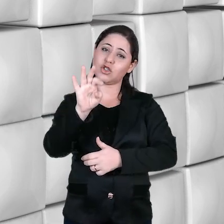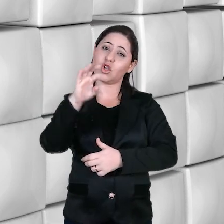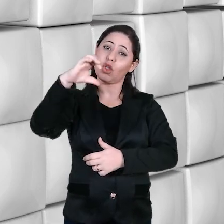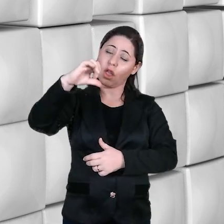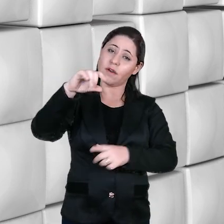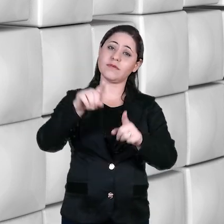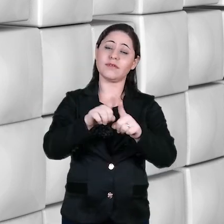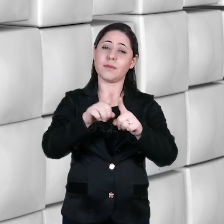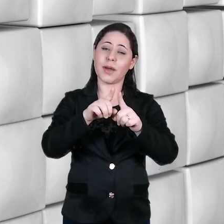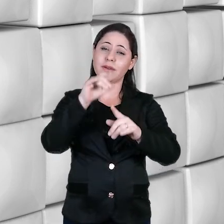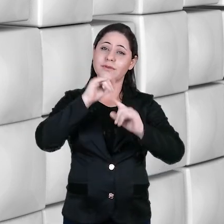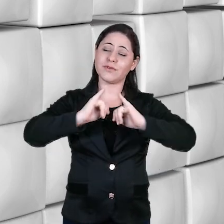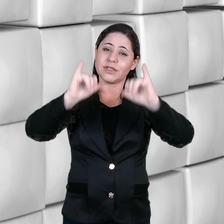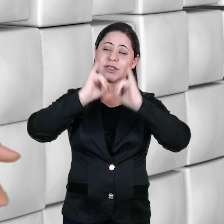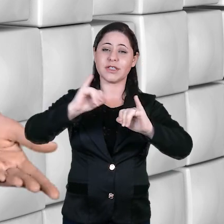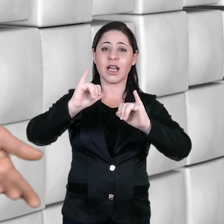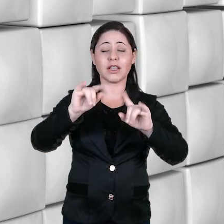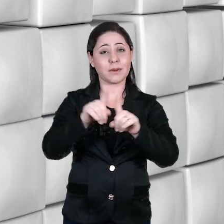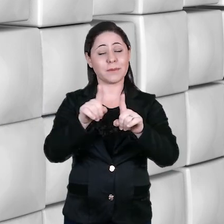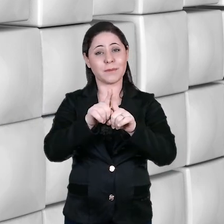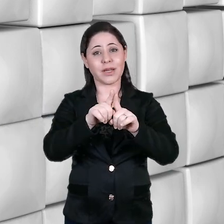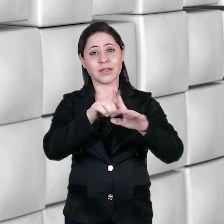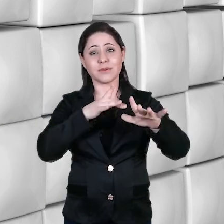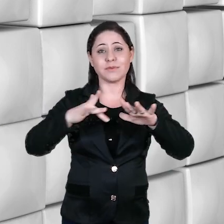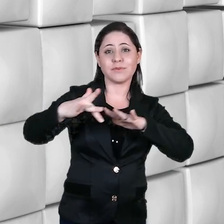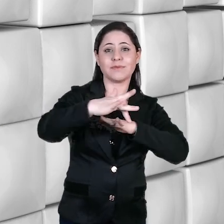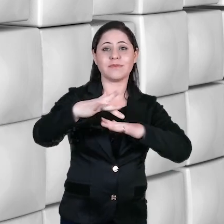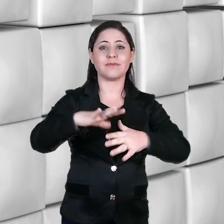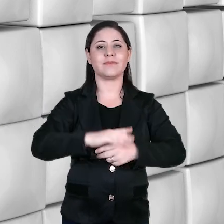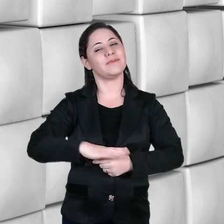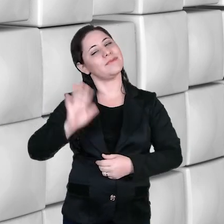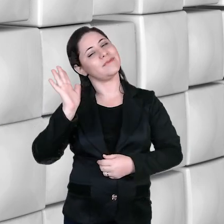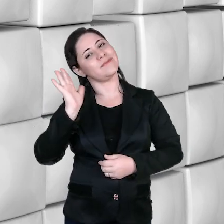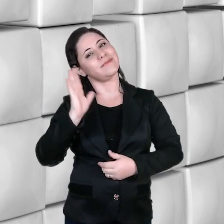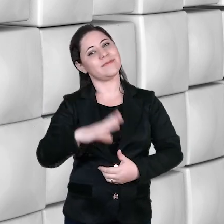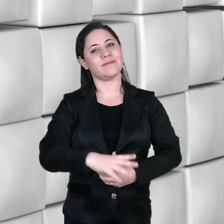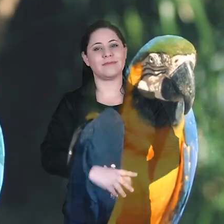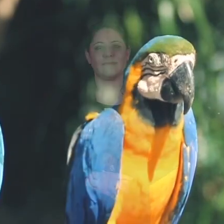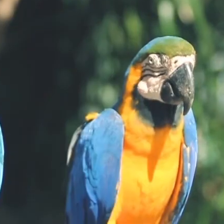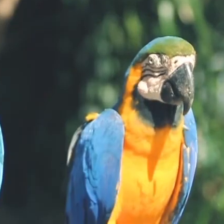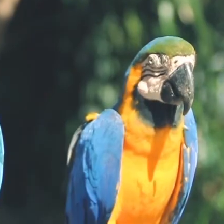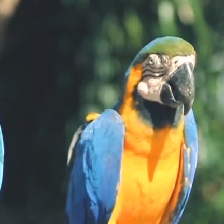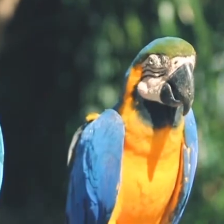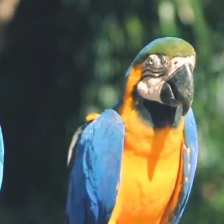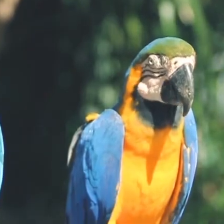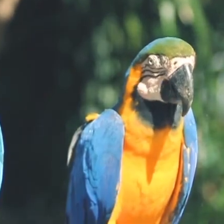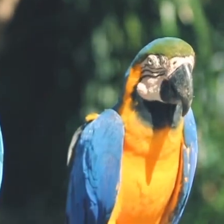da NET a nossa programação e também as nossas mídias sociais. Até mais!